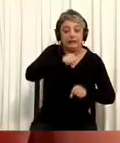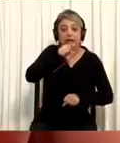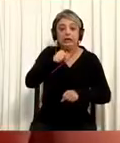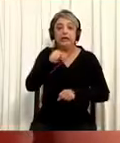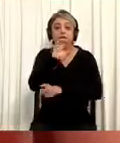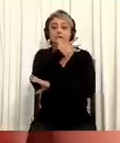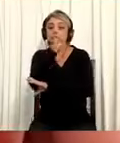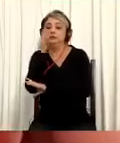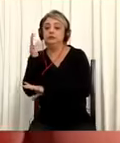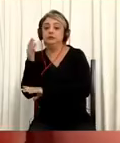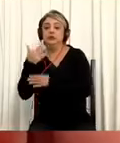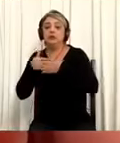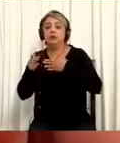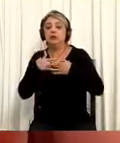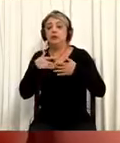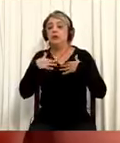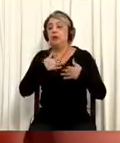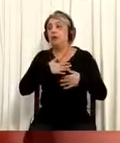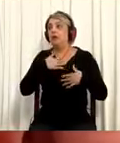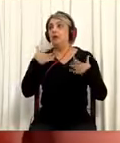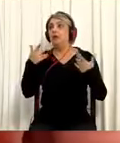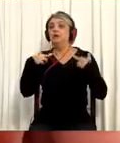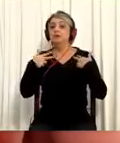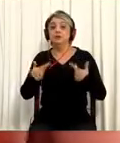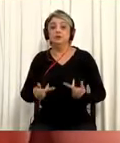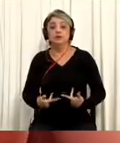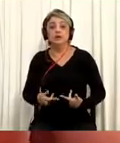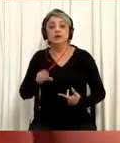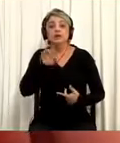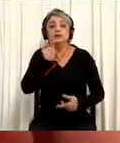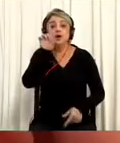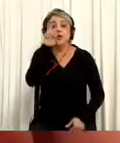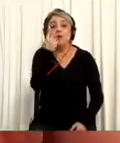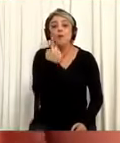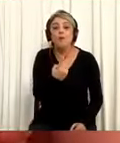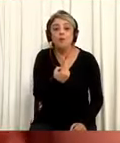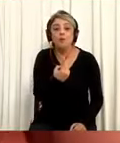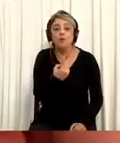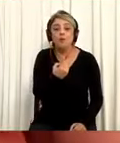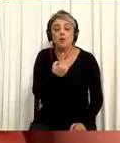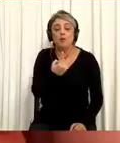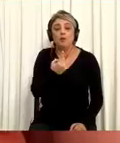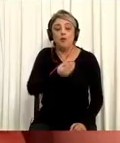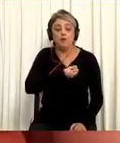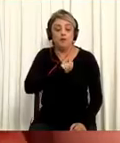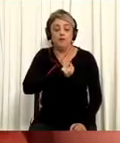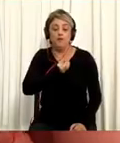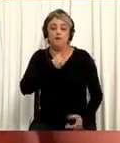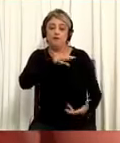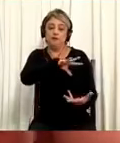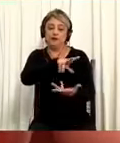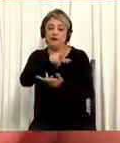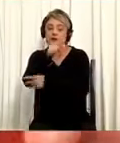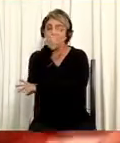para o bel do ser humano. O ser humano é apenas um ser vivo na natureza,